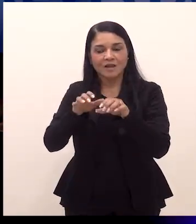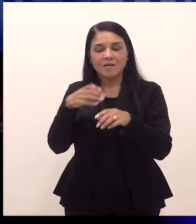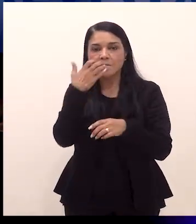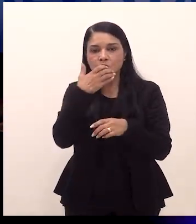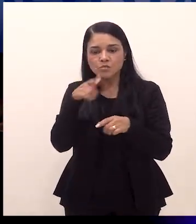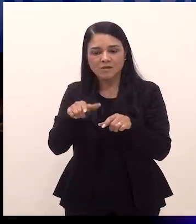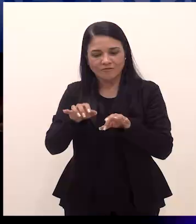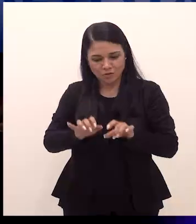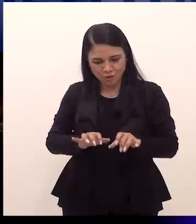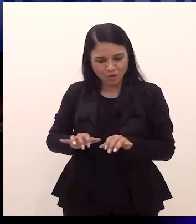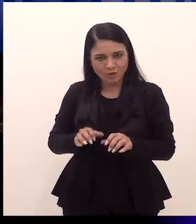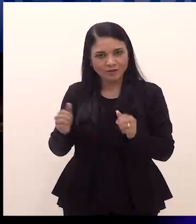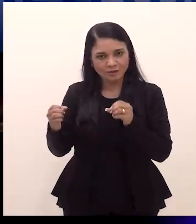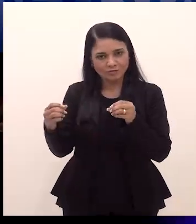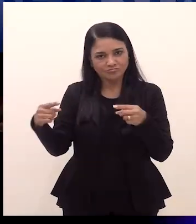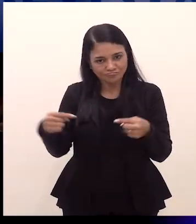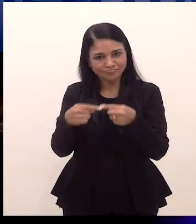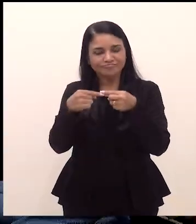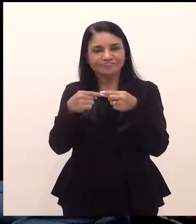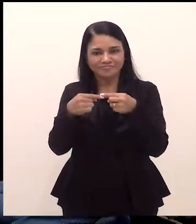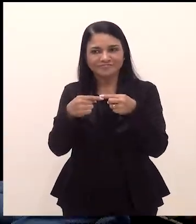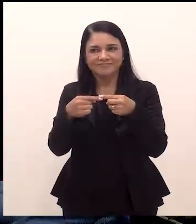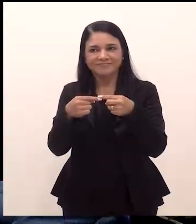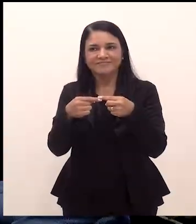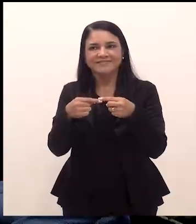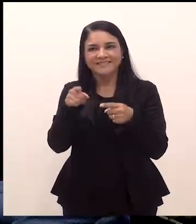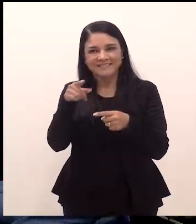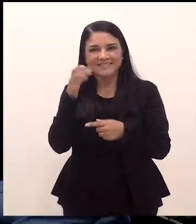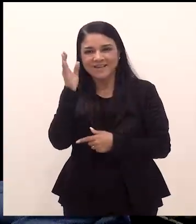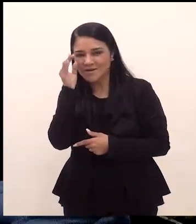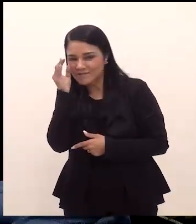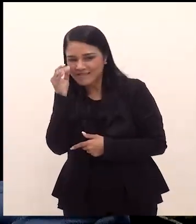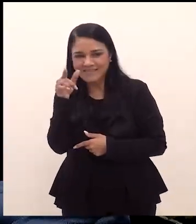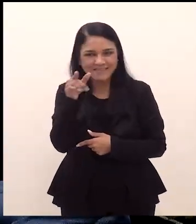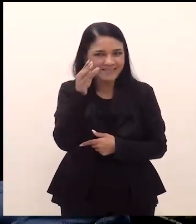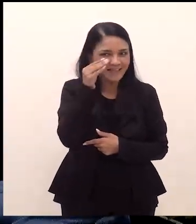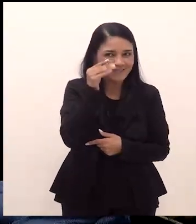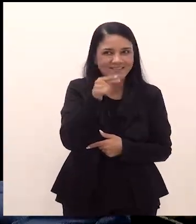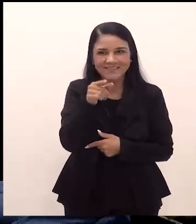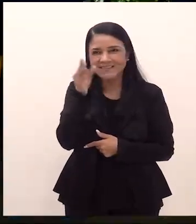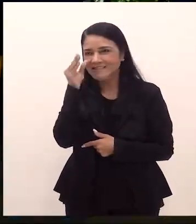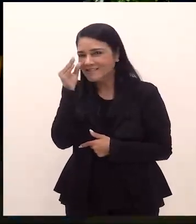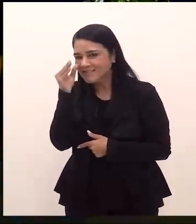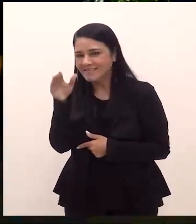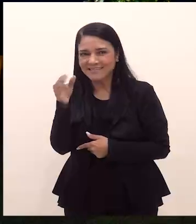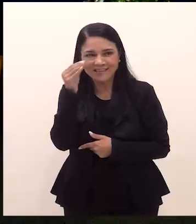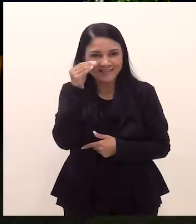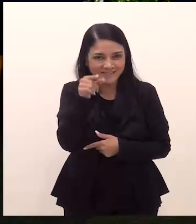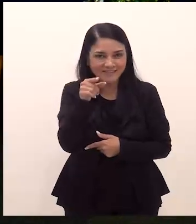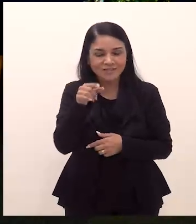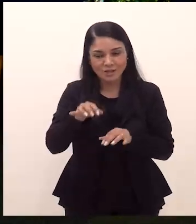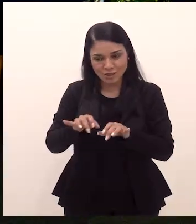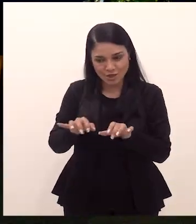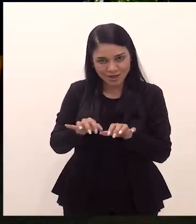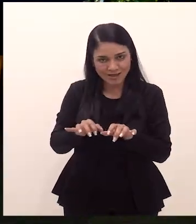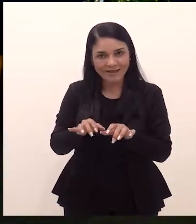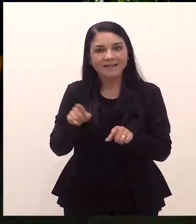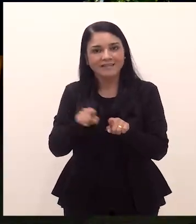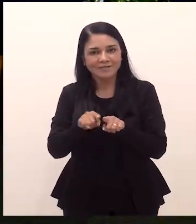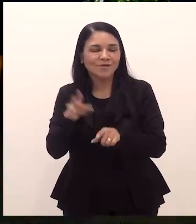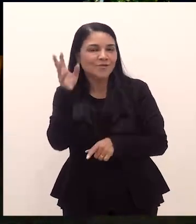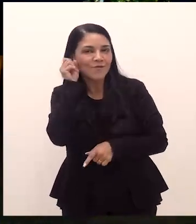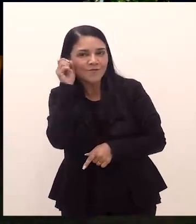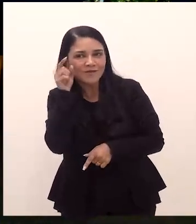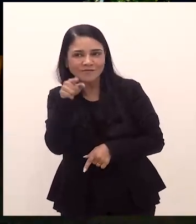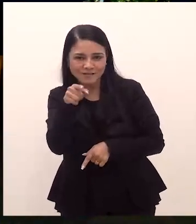tocando e você pode tocar junto. Mais uma para a tua lista, para você ficar lá na observação. Para você aí na flauta. Ficar lá não só